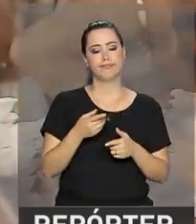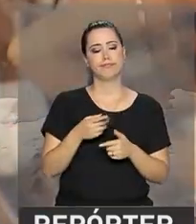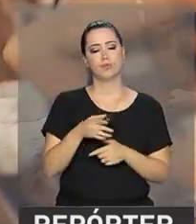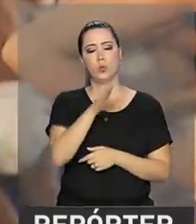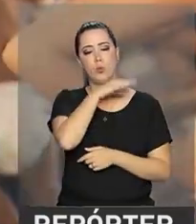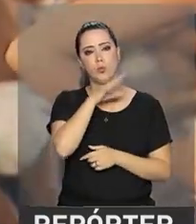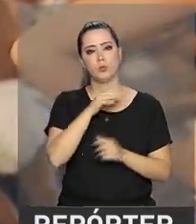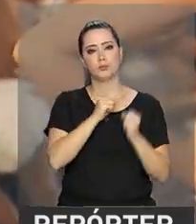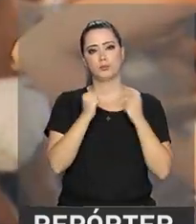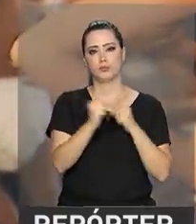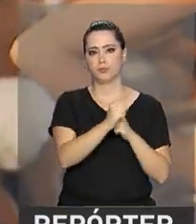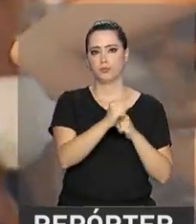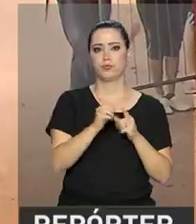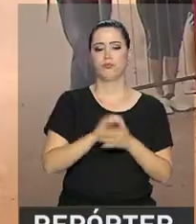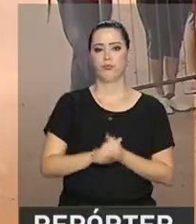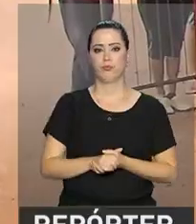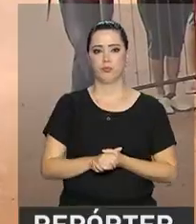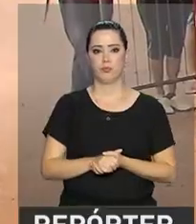sociedade.